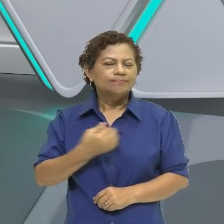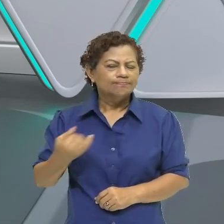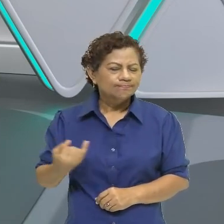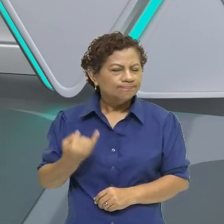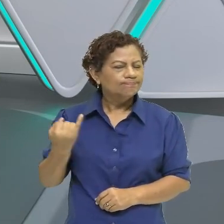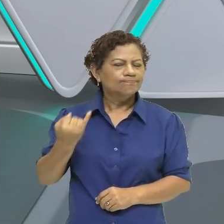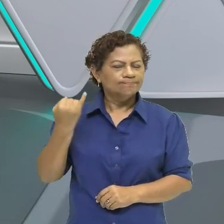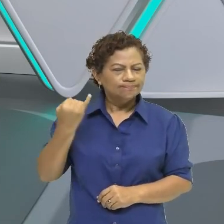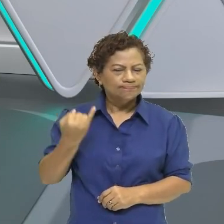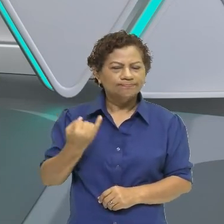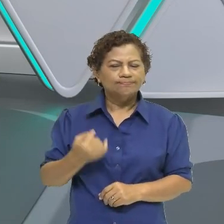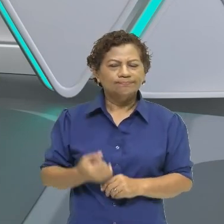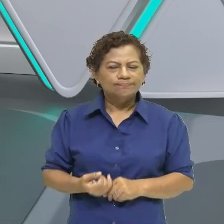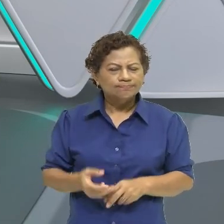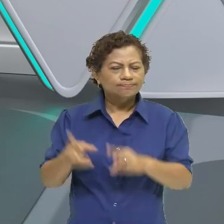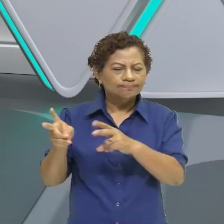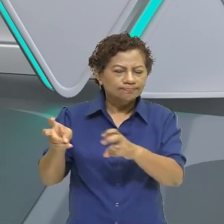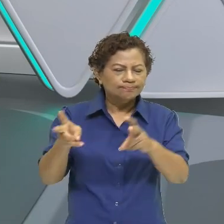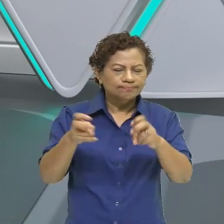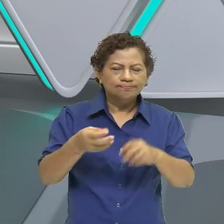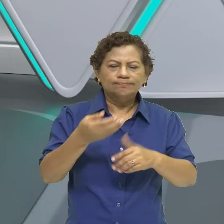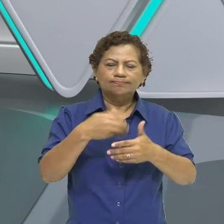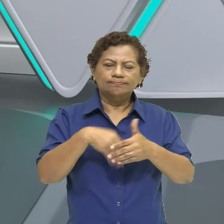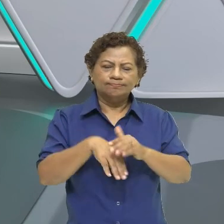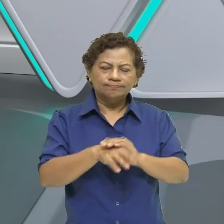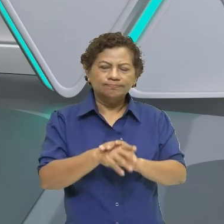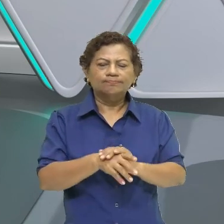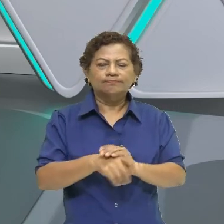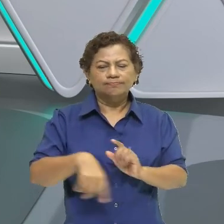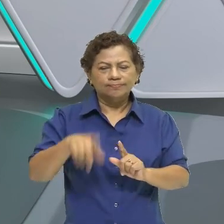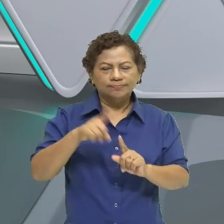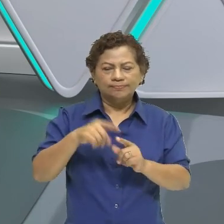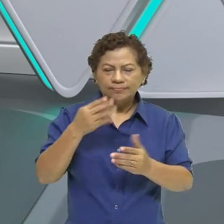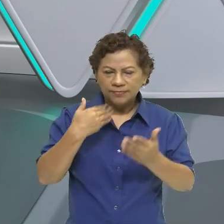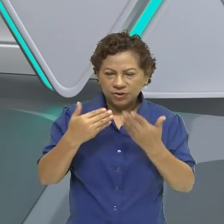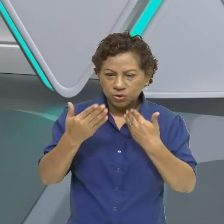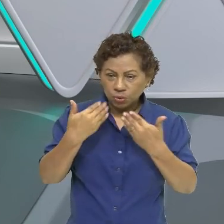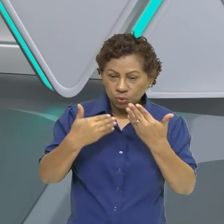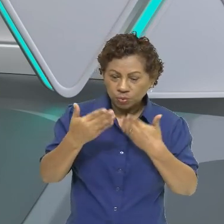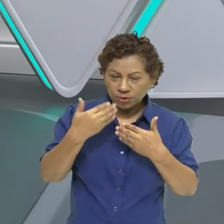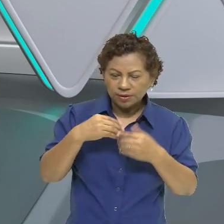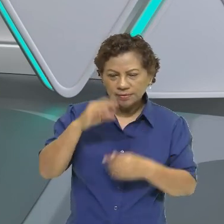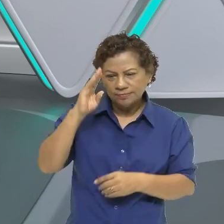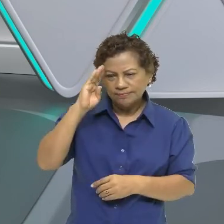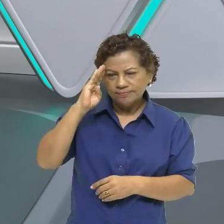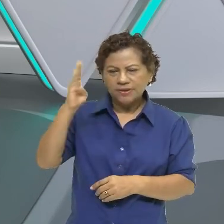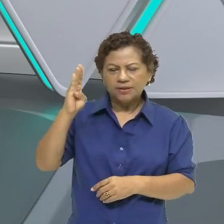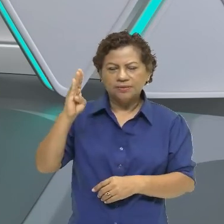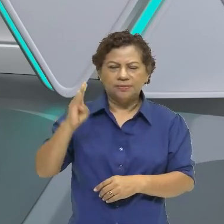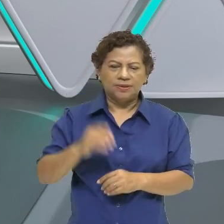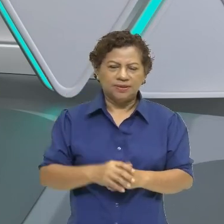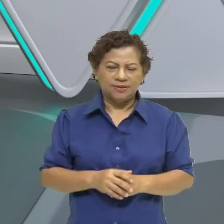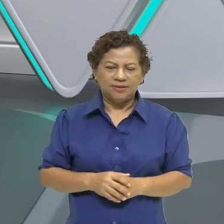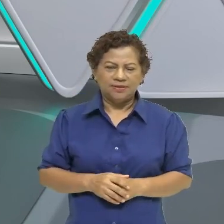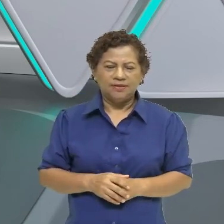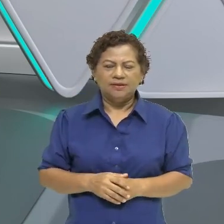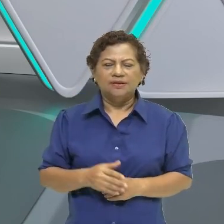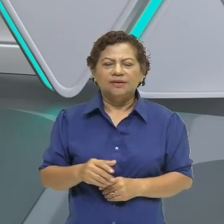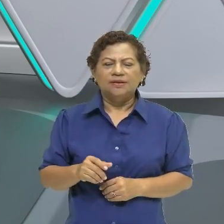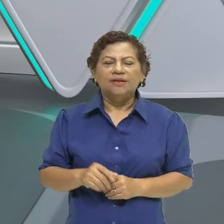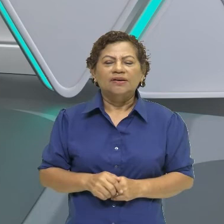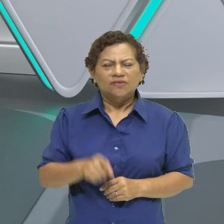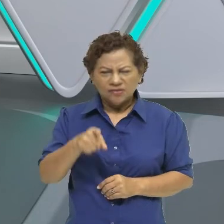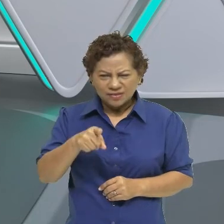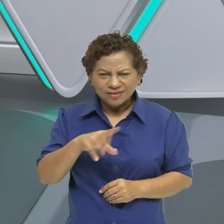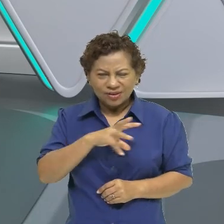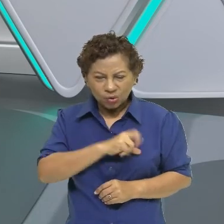dos acessórios, através dos costumes, através da culinária, certo? Principalmente quem é que não gosta de um bom peixe assado